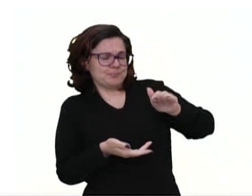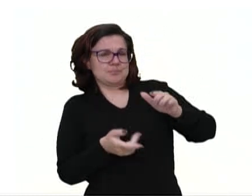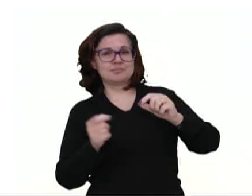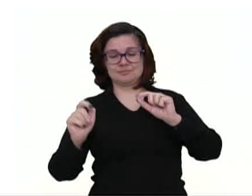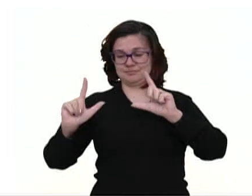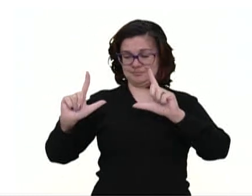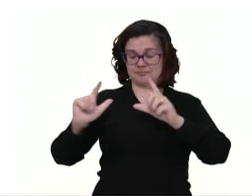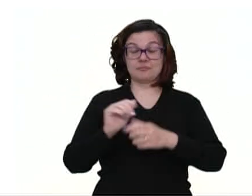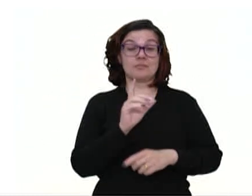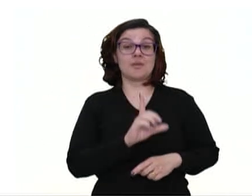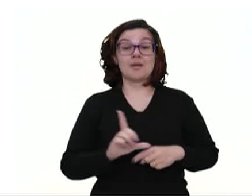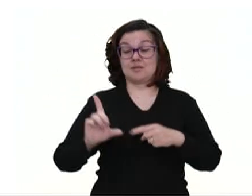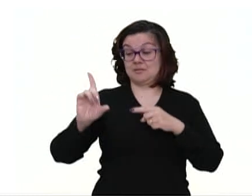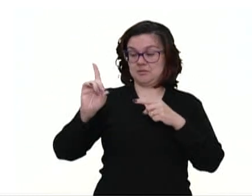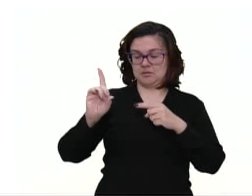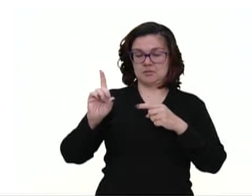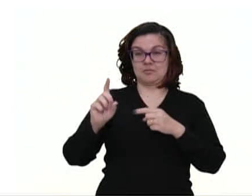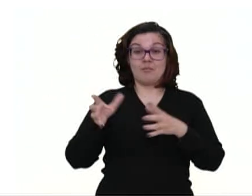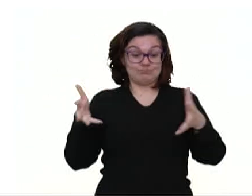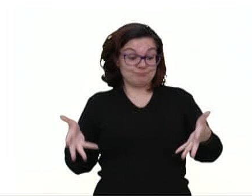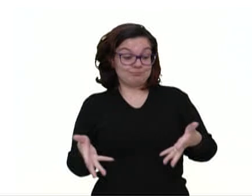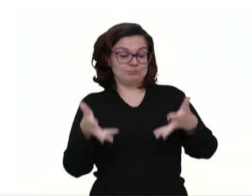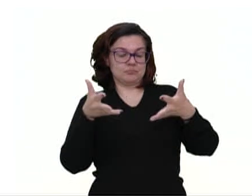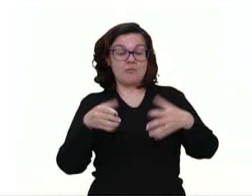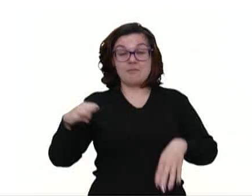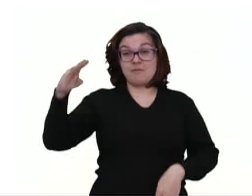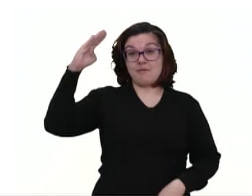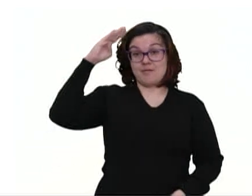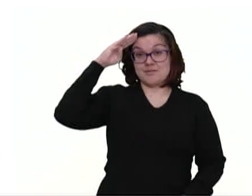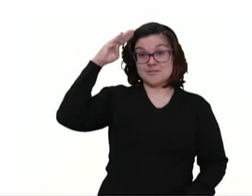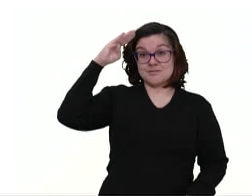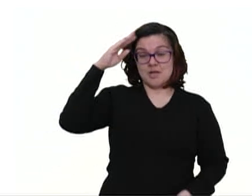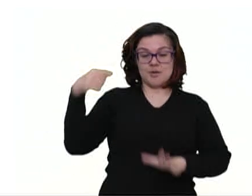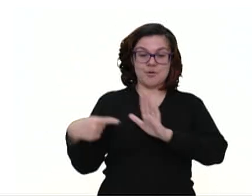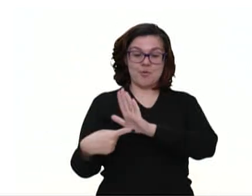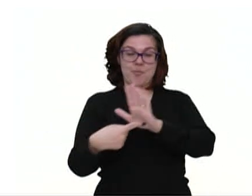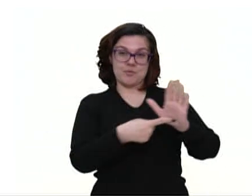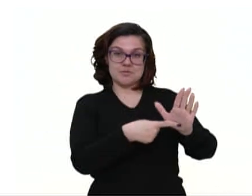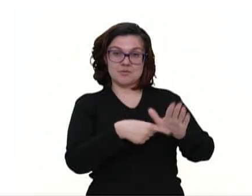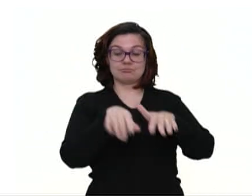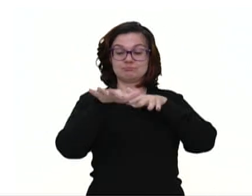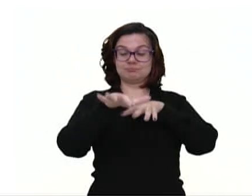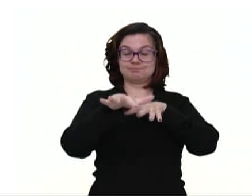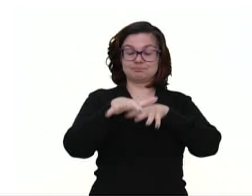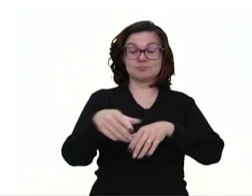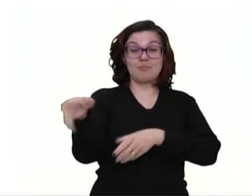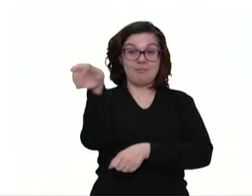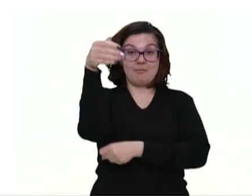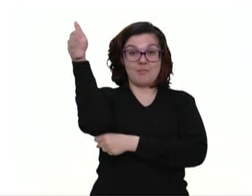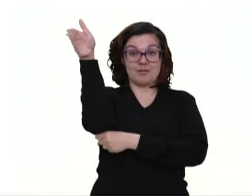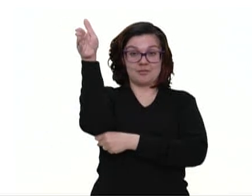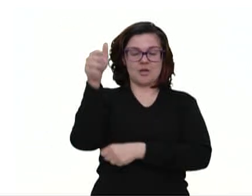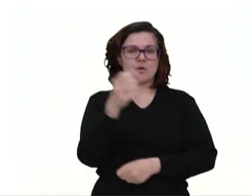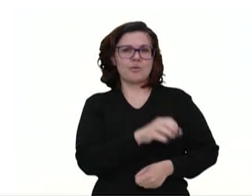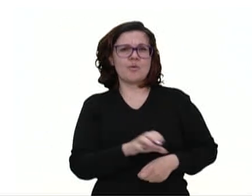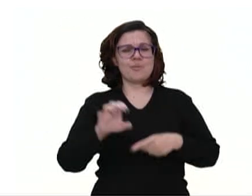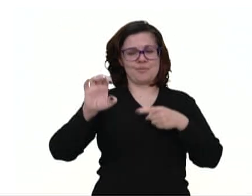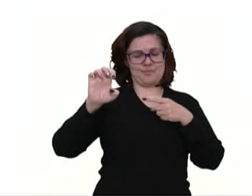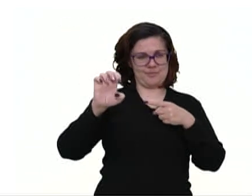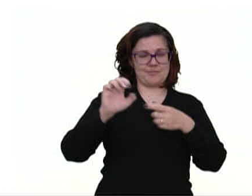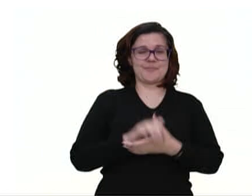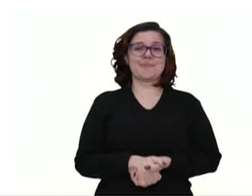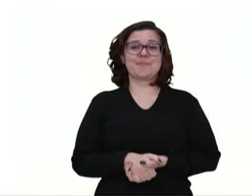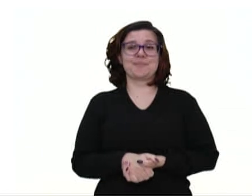cartaz. D. Ao protagonismo das Forças Armadas, representadas pelo militar que impunha a bandeira. Ou